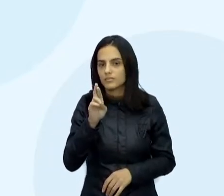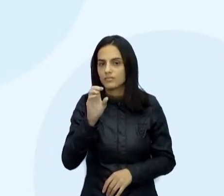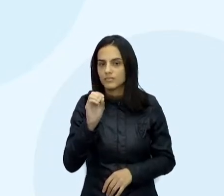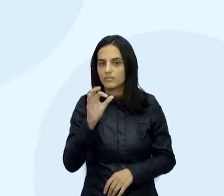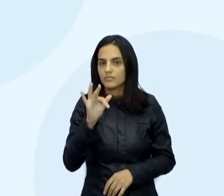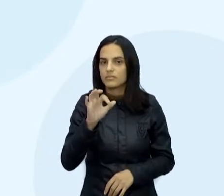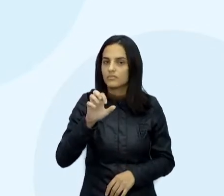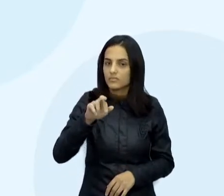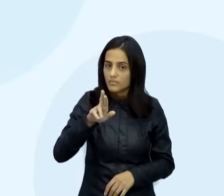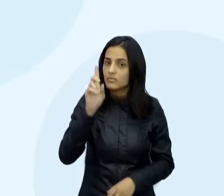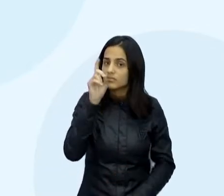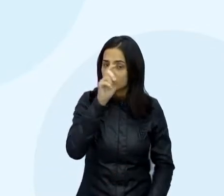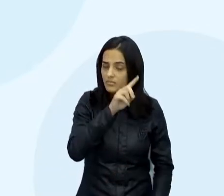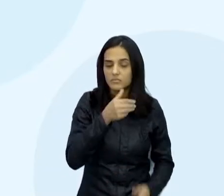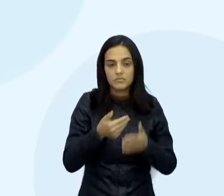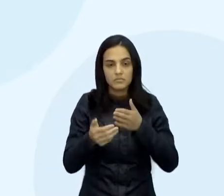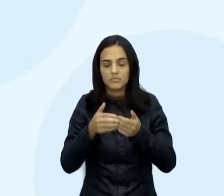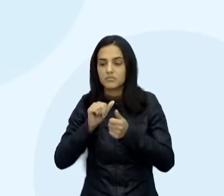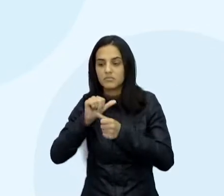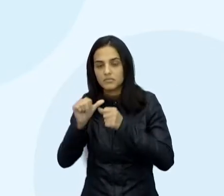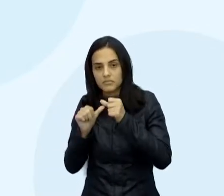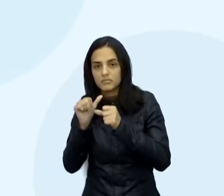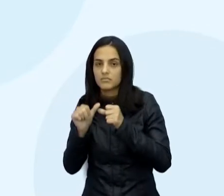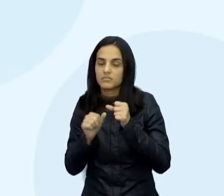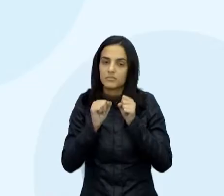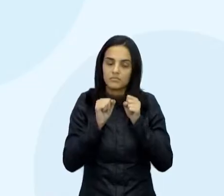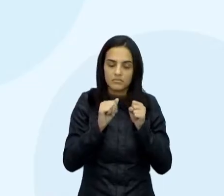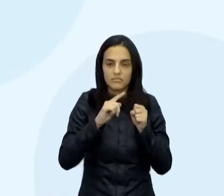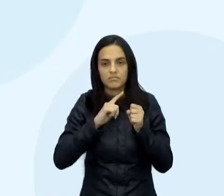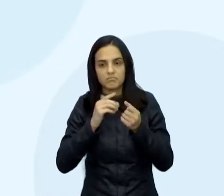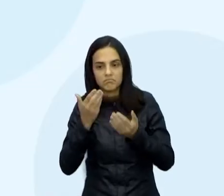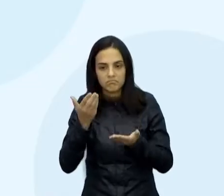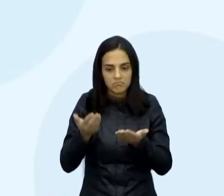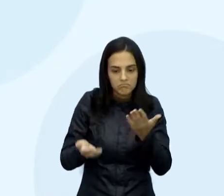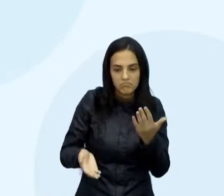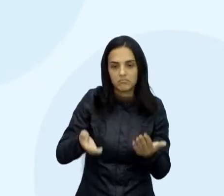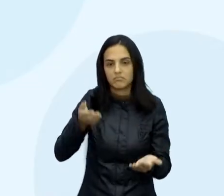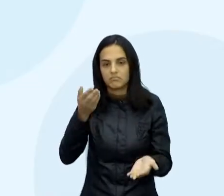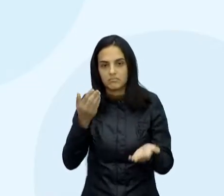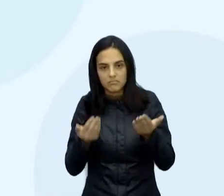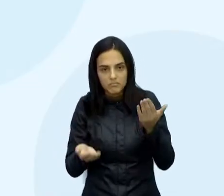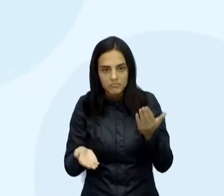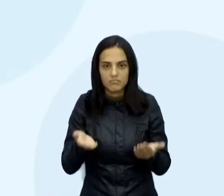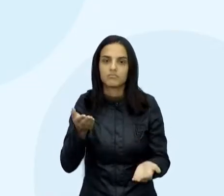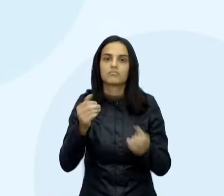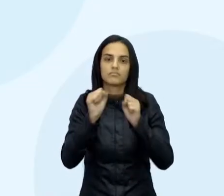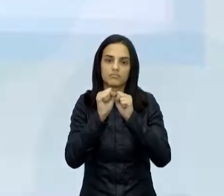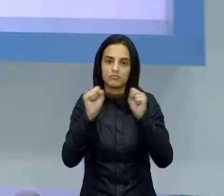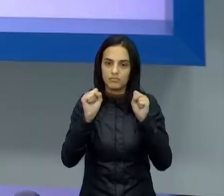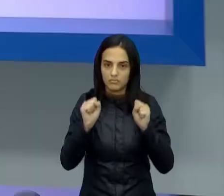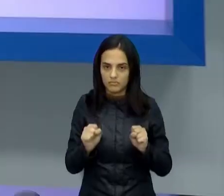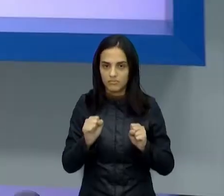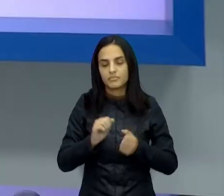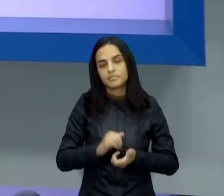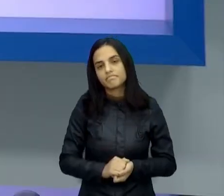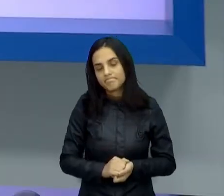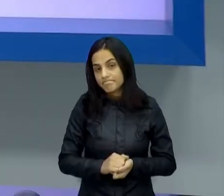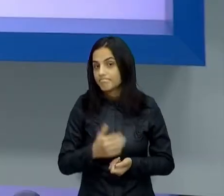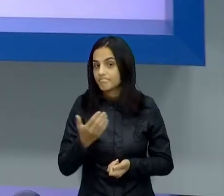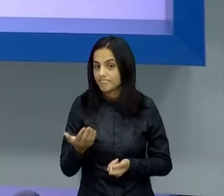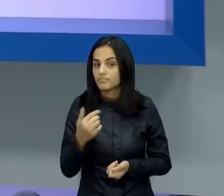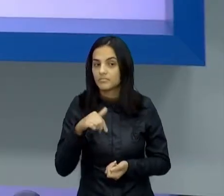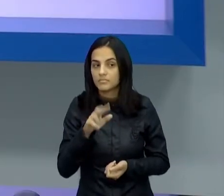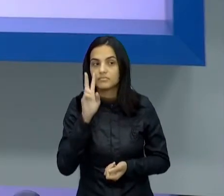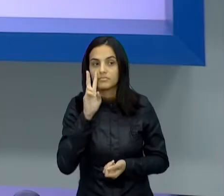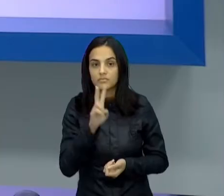são complexas e qualquer alteração pode gerar desequilíbrios no sistema, né? Então é isso aí, né? A gente